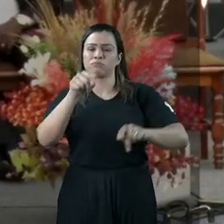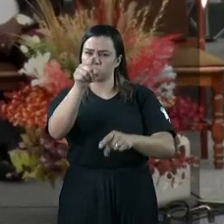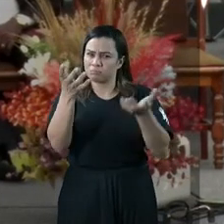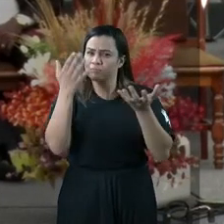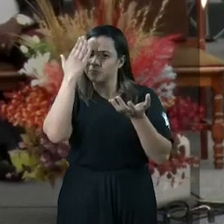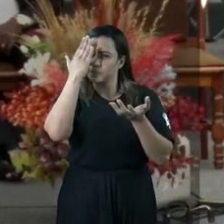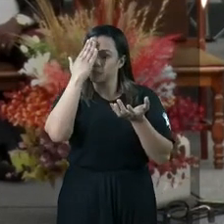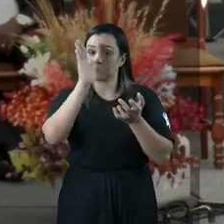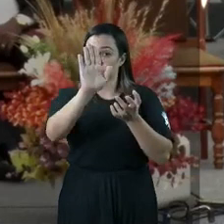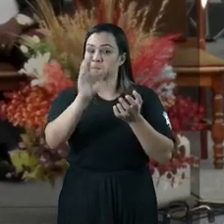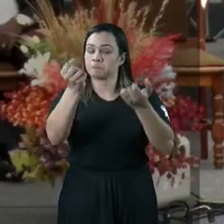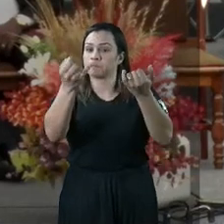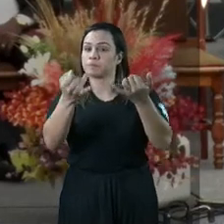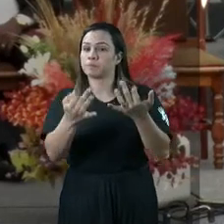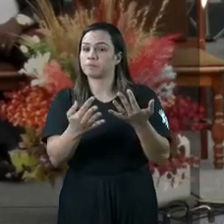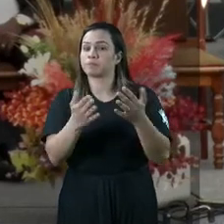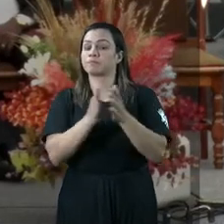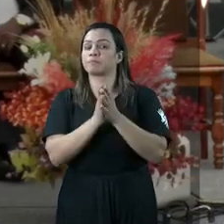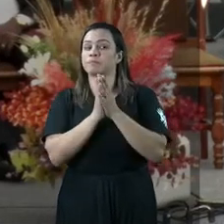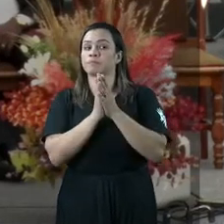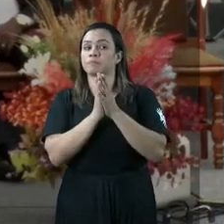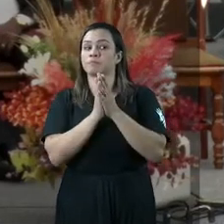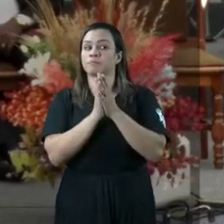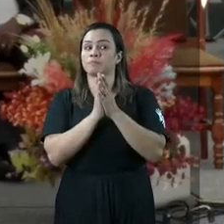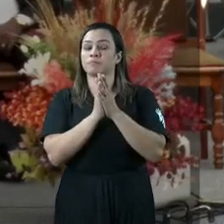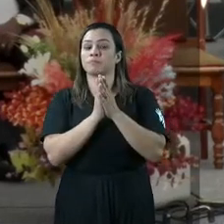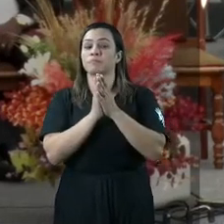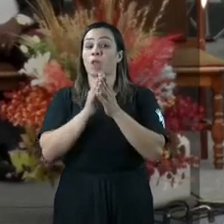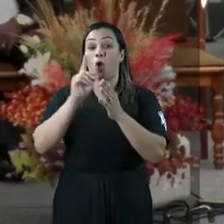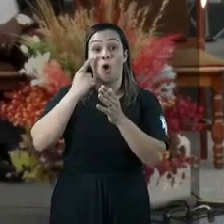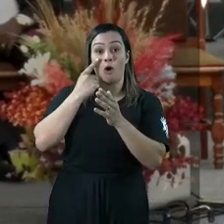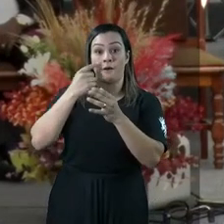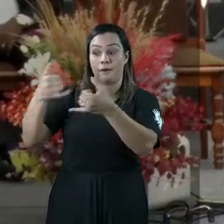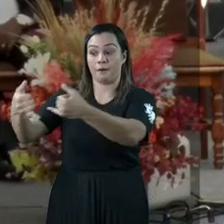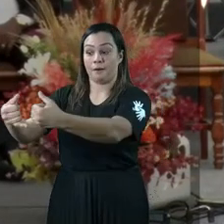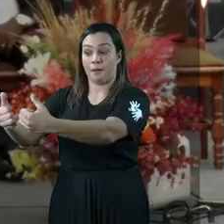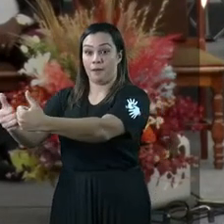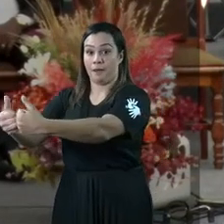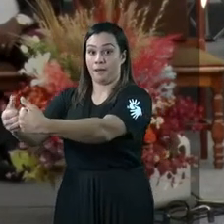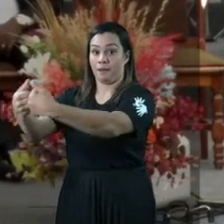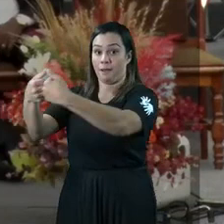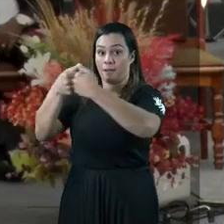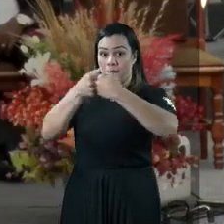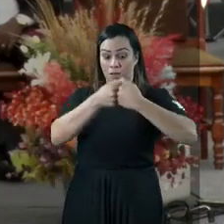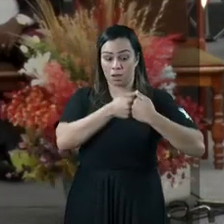visão histórica judaica é a arca que está voltando para Jerusalém, na visão